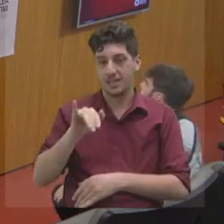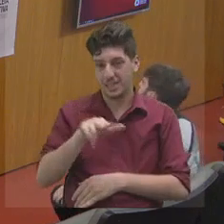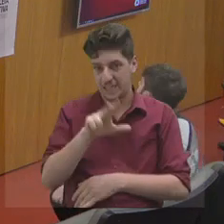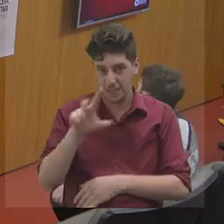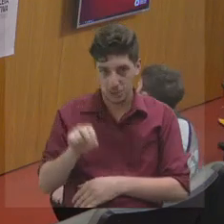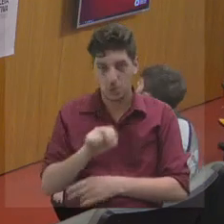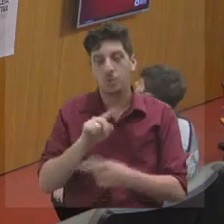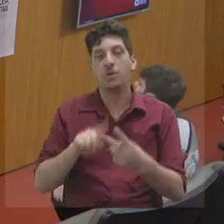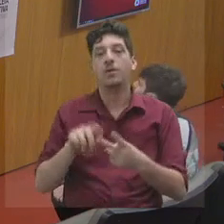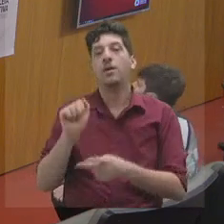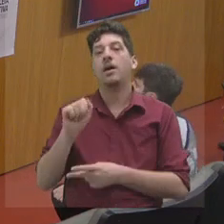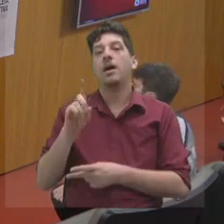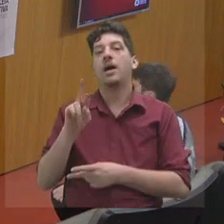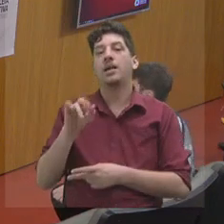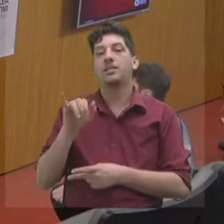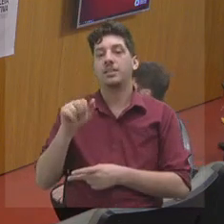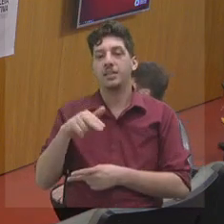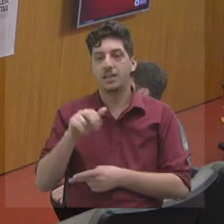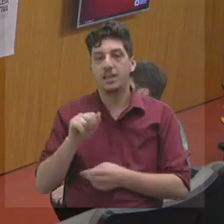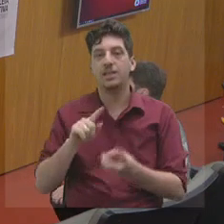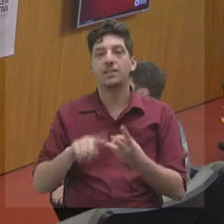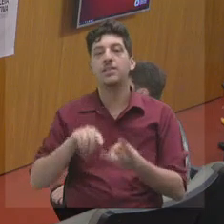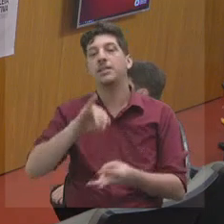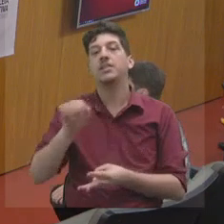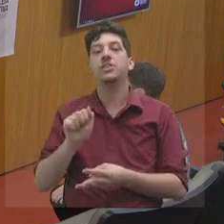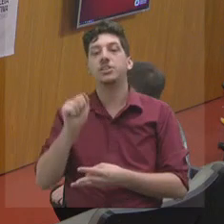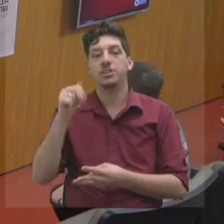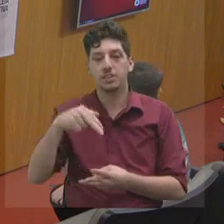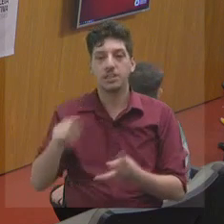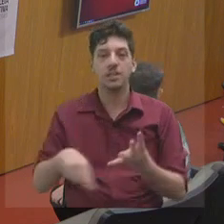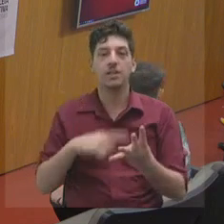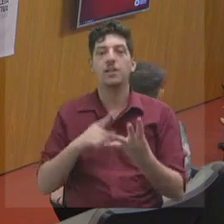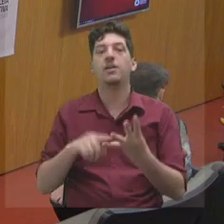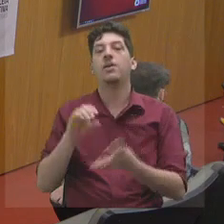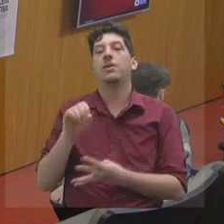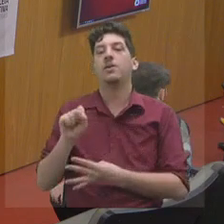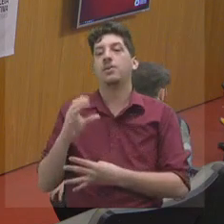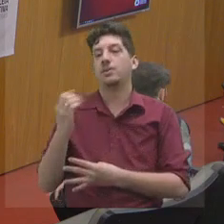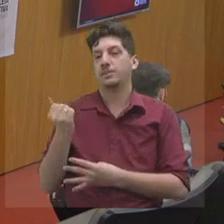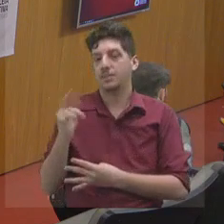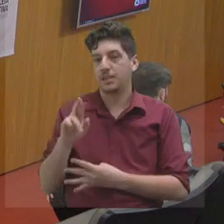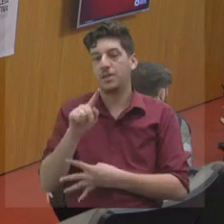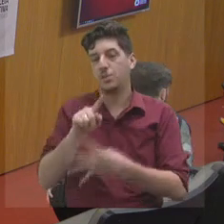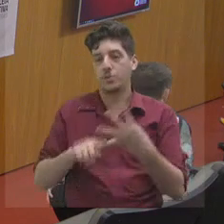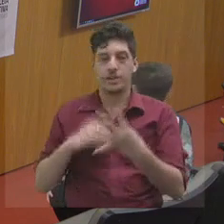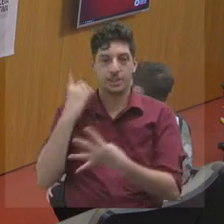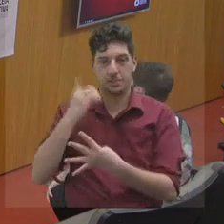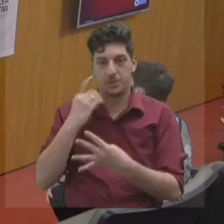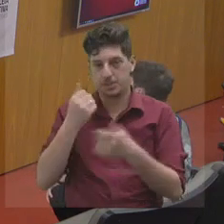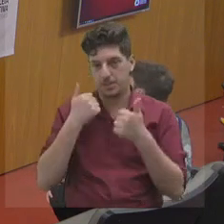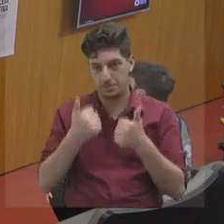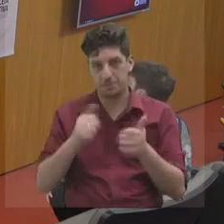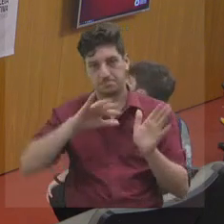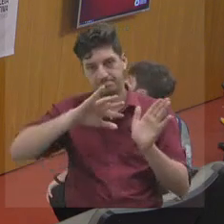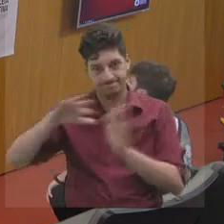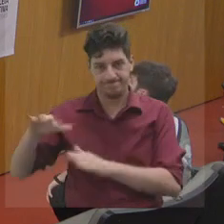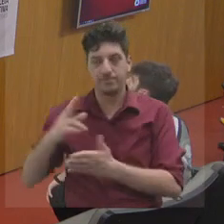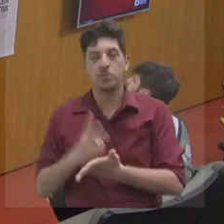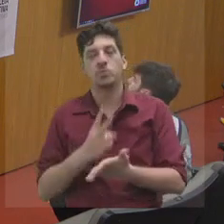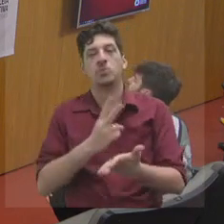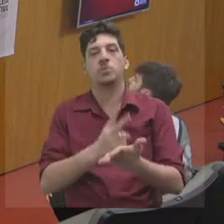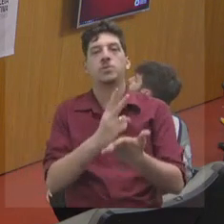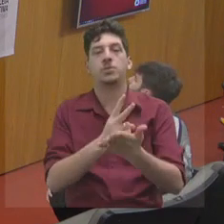Adriano Alvarenga Deputado Dr Jean Freire e o deputado Oscar Teixeira Então vamos dar aqui sequência né gente as